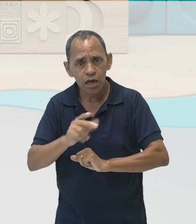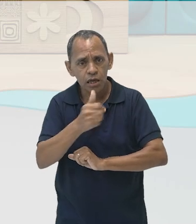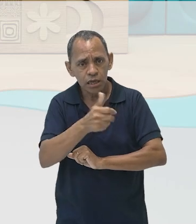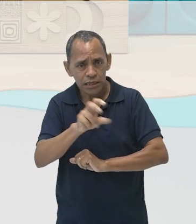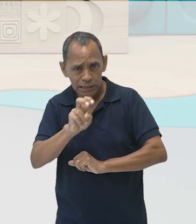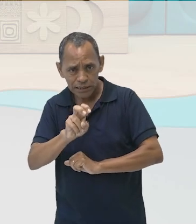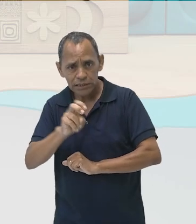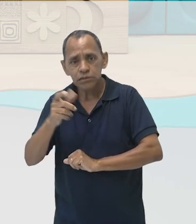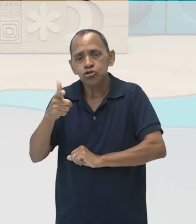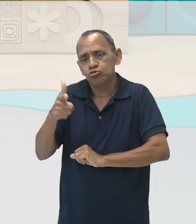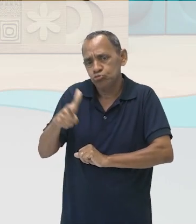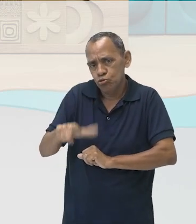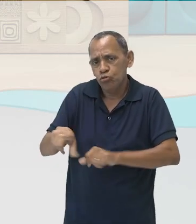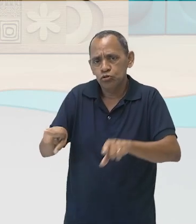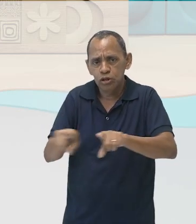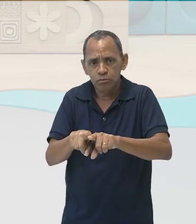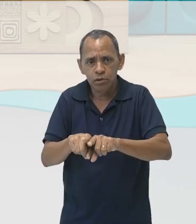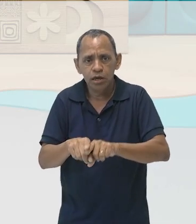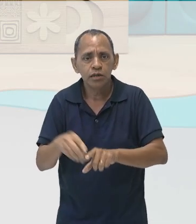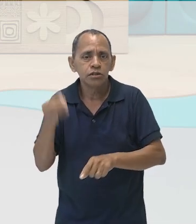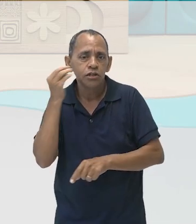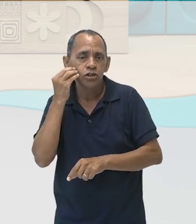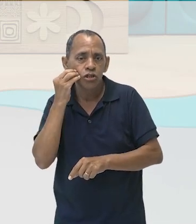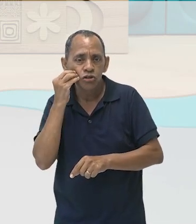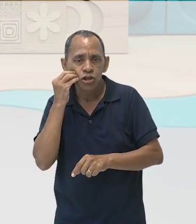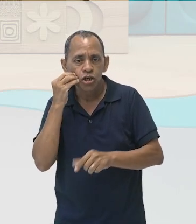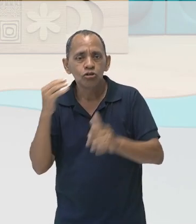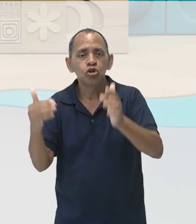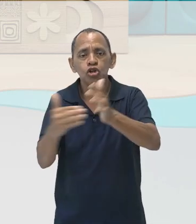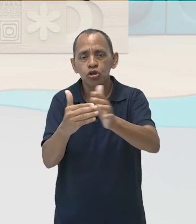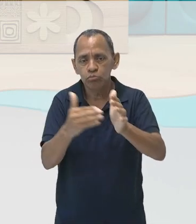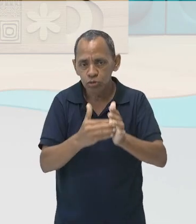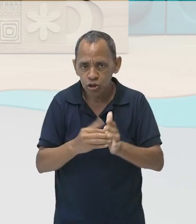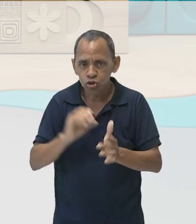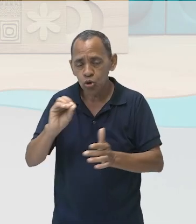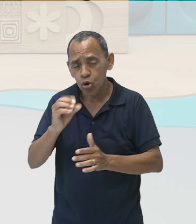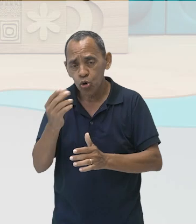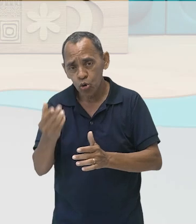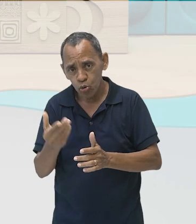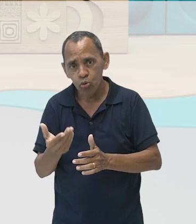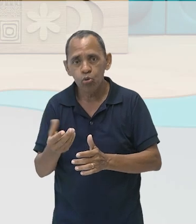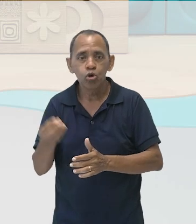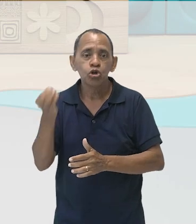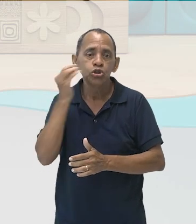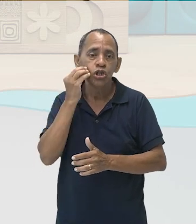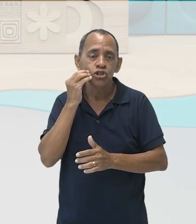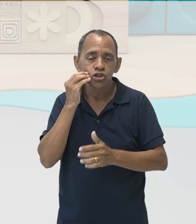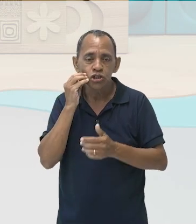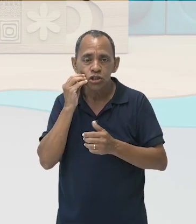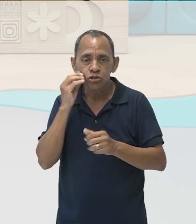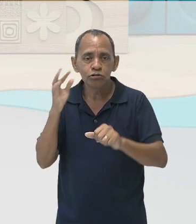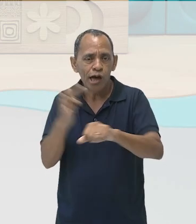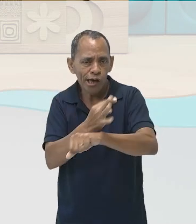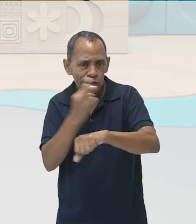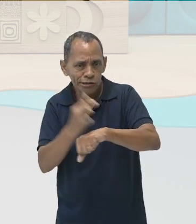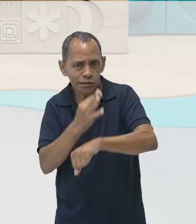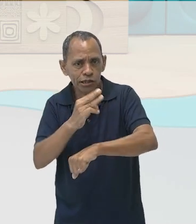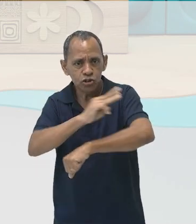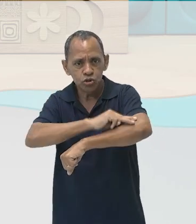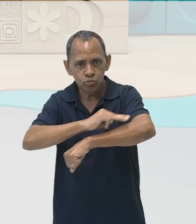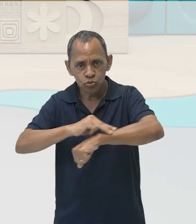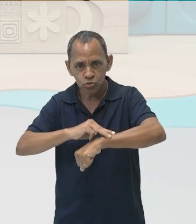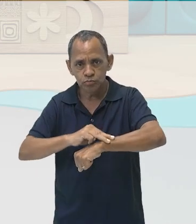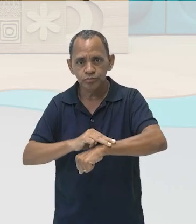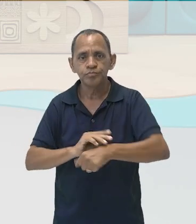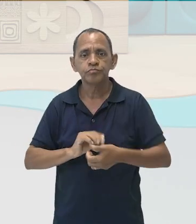gradual, testando os limites ou executando movimentos até a resistência muscular. Agora falando sobre a